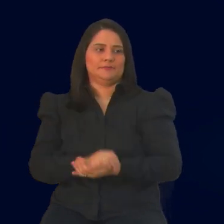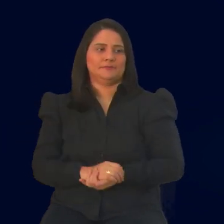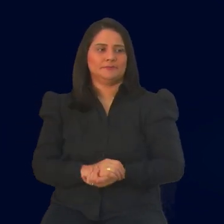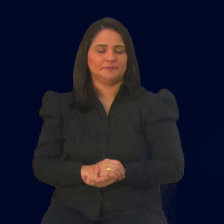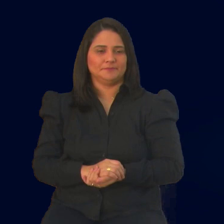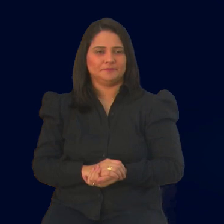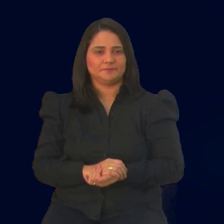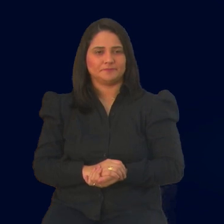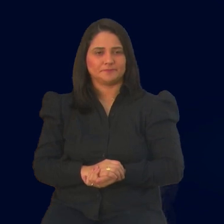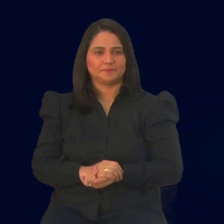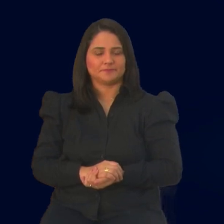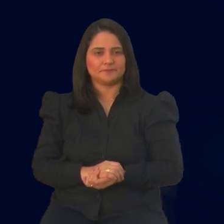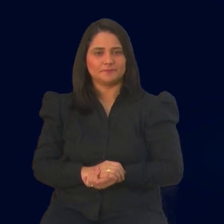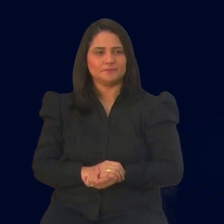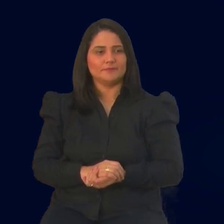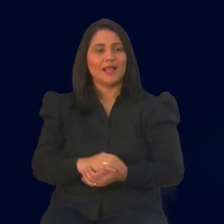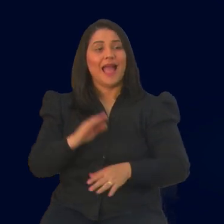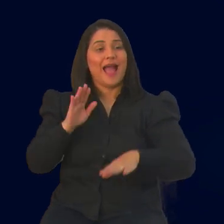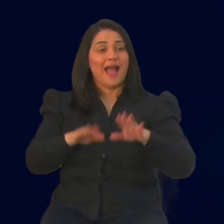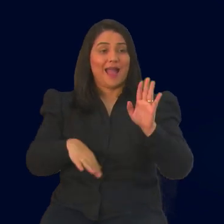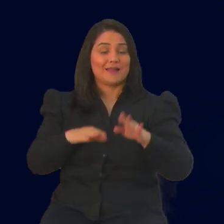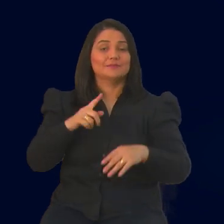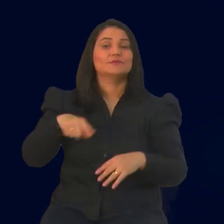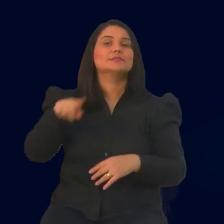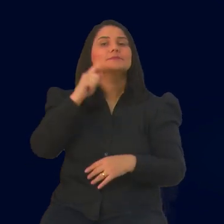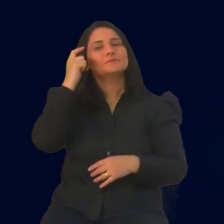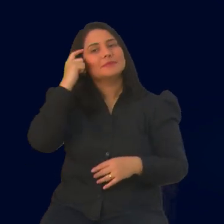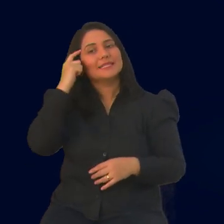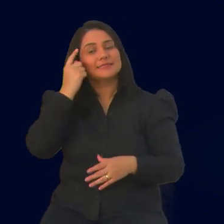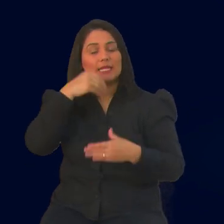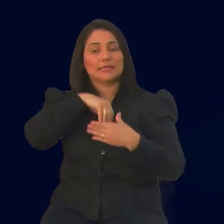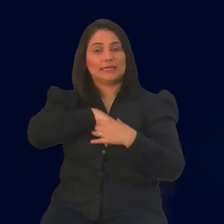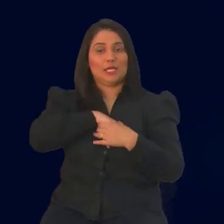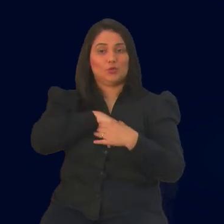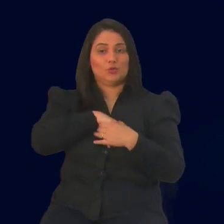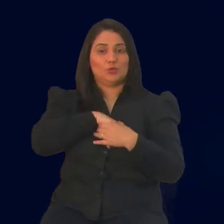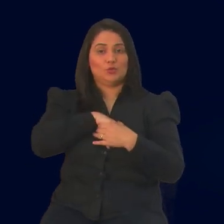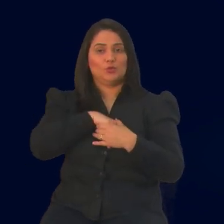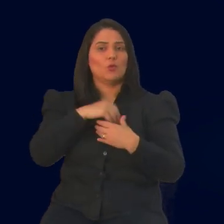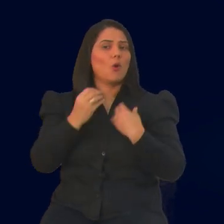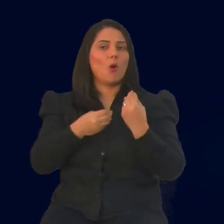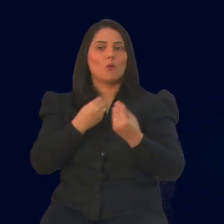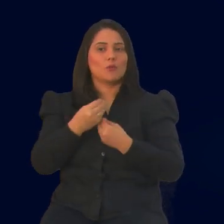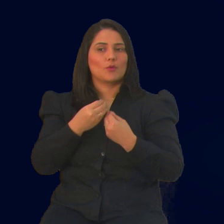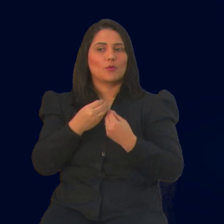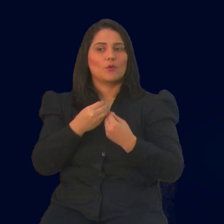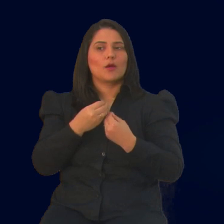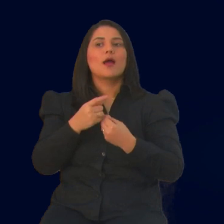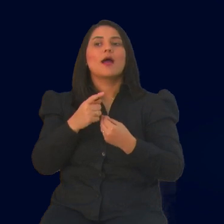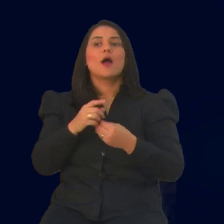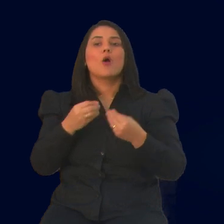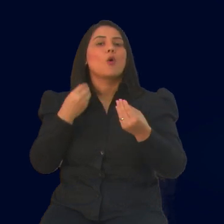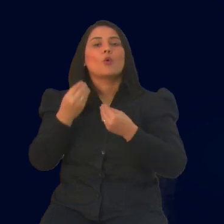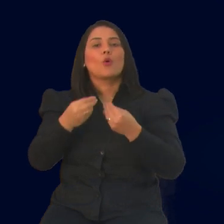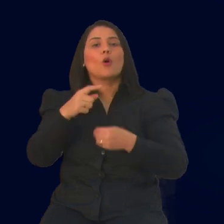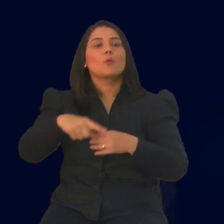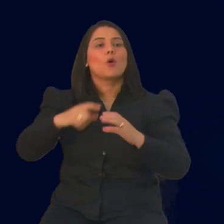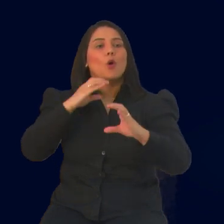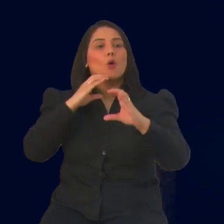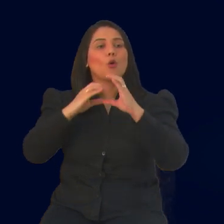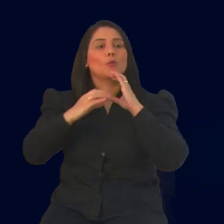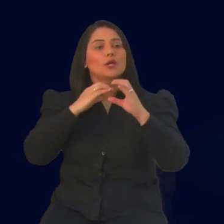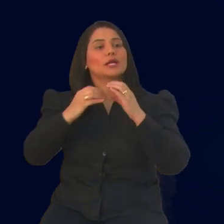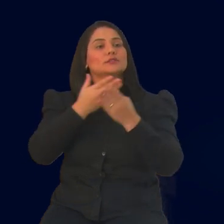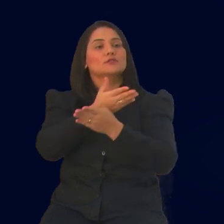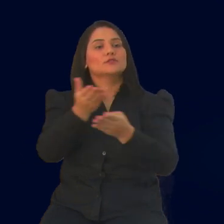Então, além de vocês observarem como é que está a voz interna de vocês, como é que está a comunicação